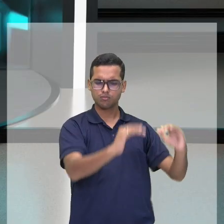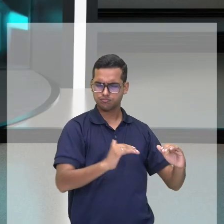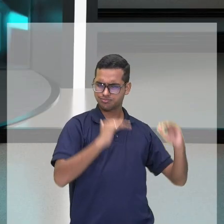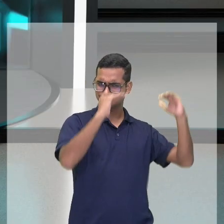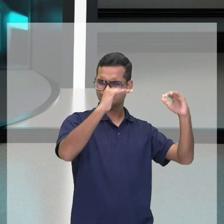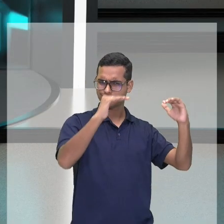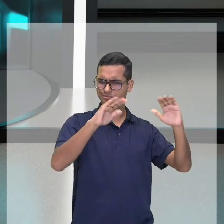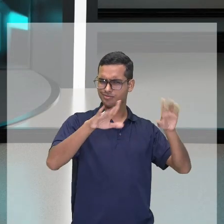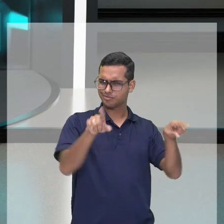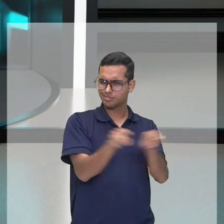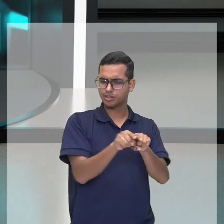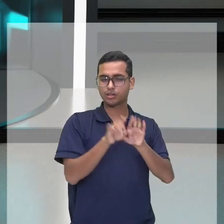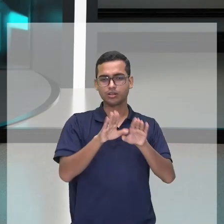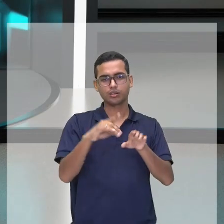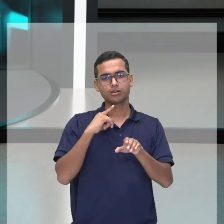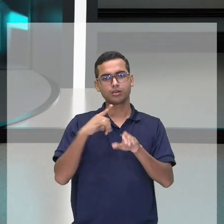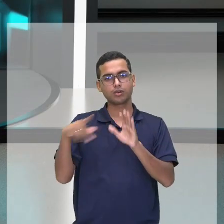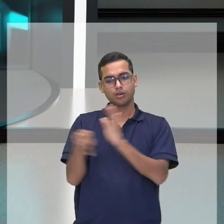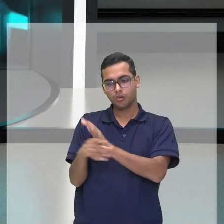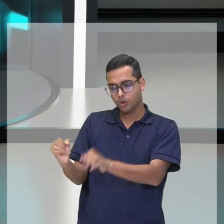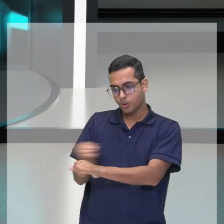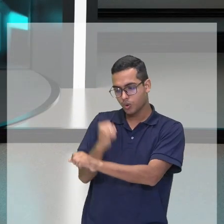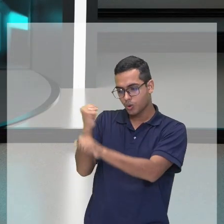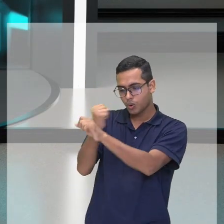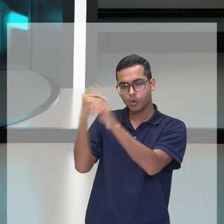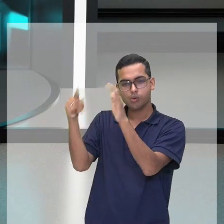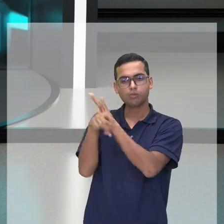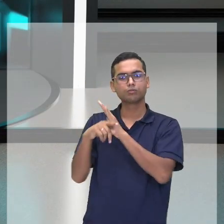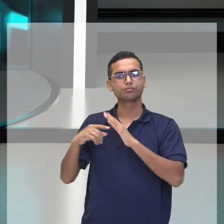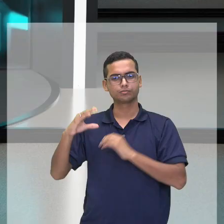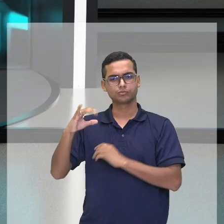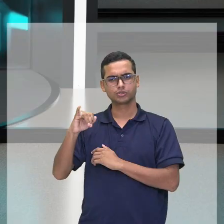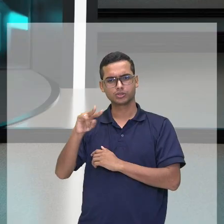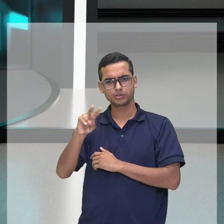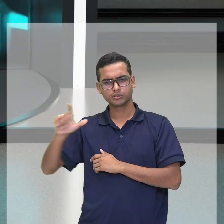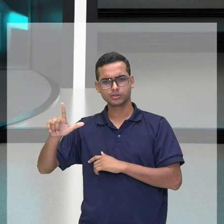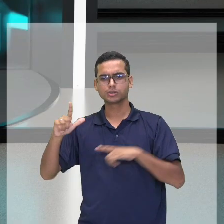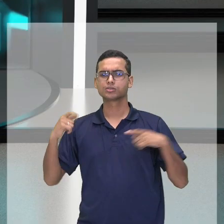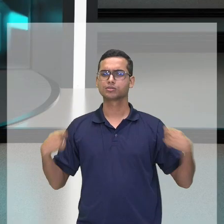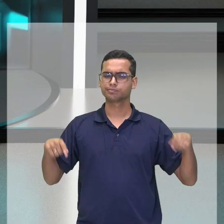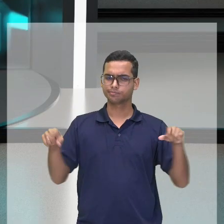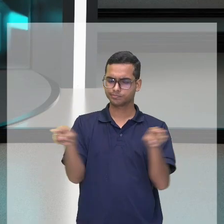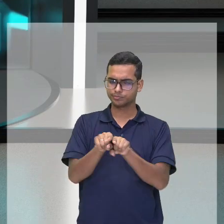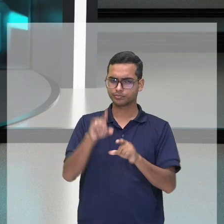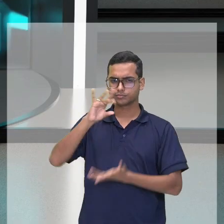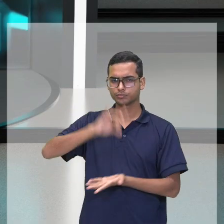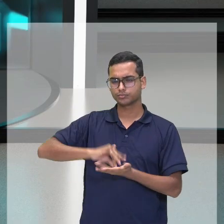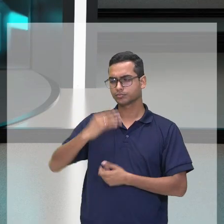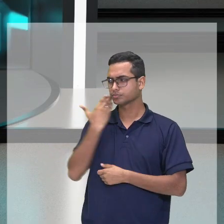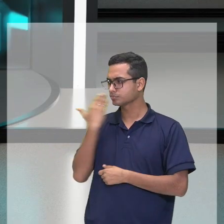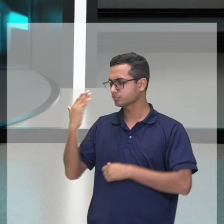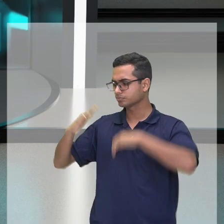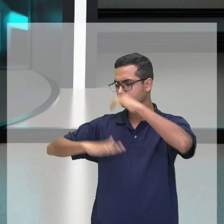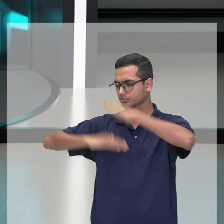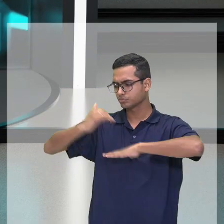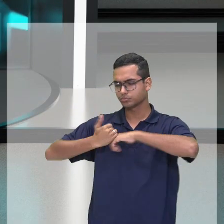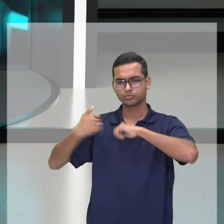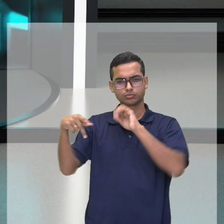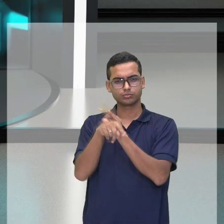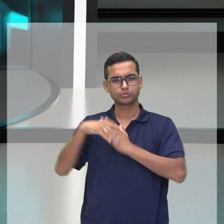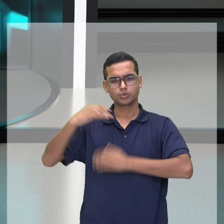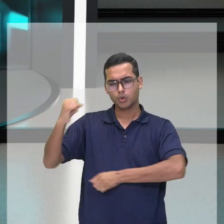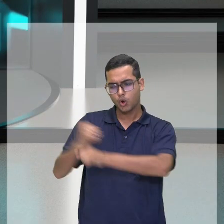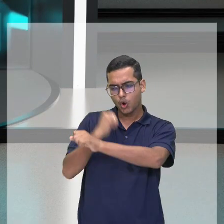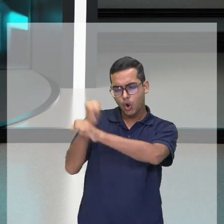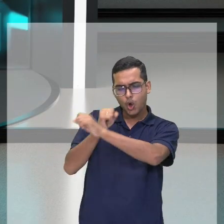né? Até na construção civil é necessário ter precisão. Olha só a precisão do pedreiro, né? Do